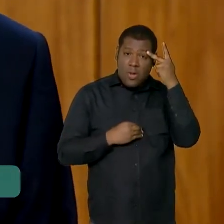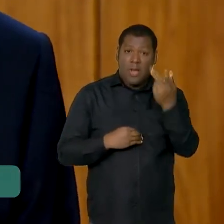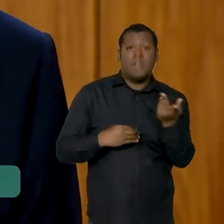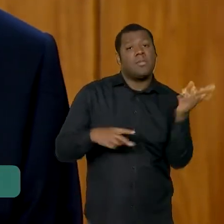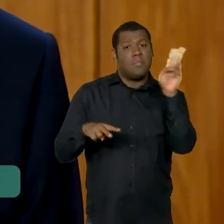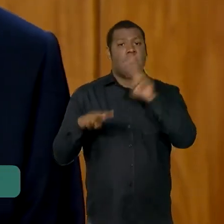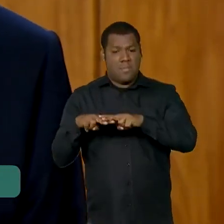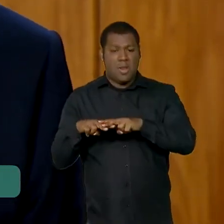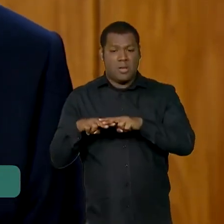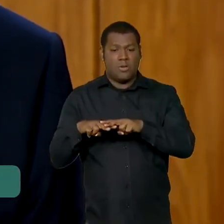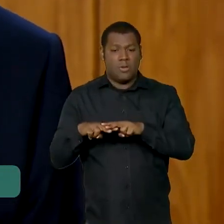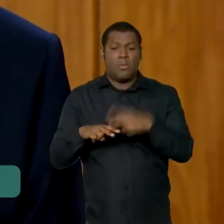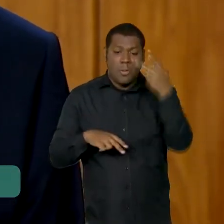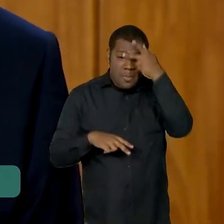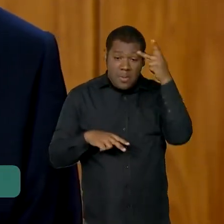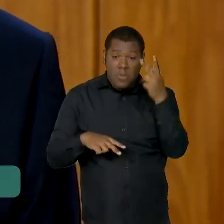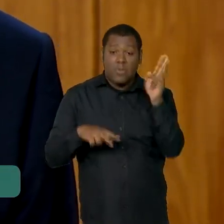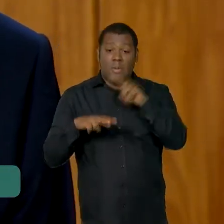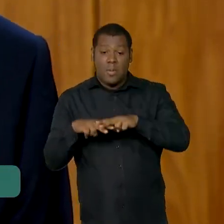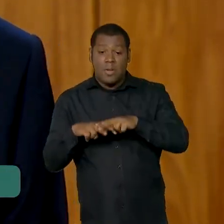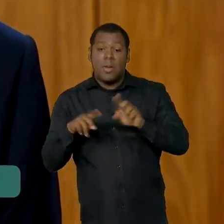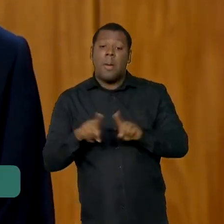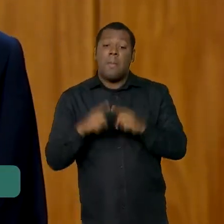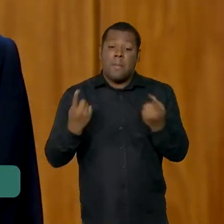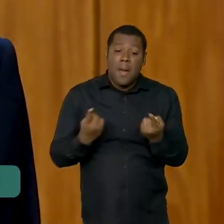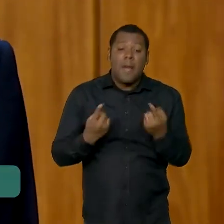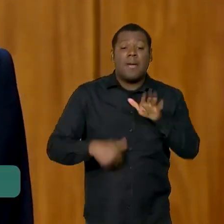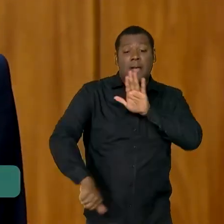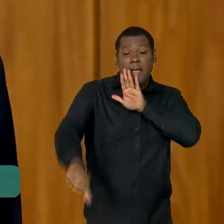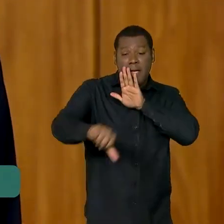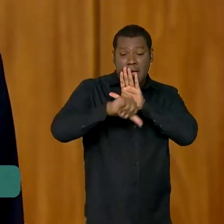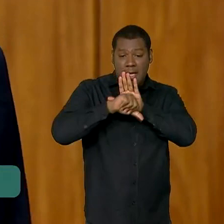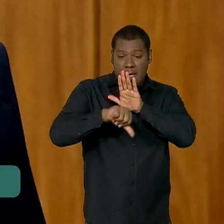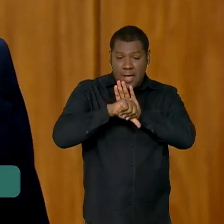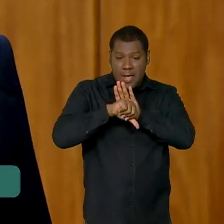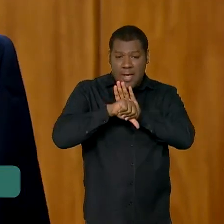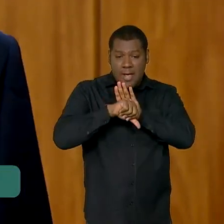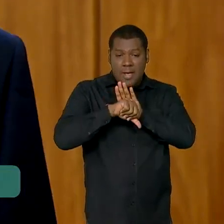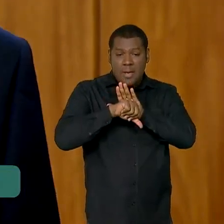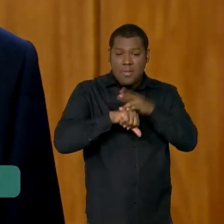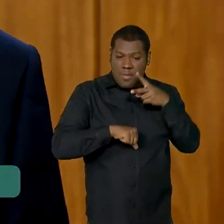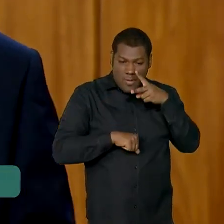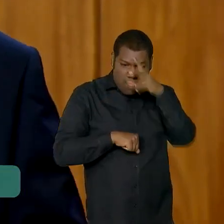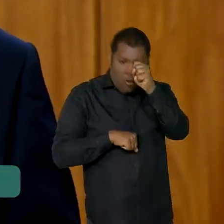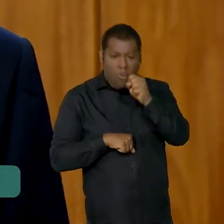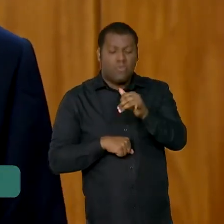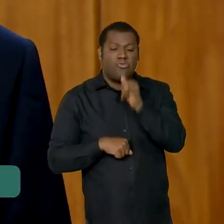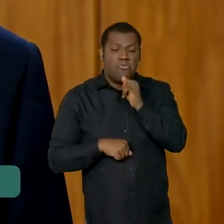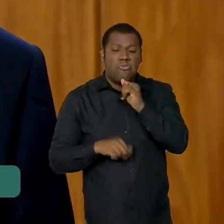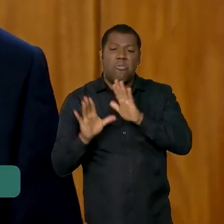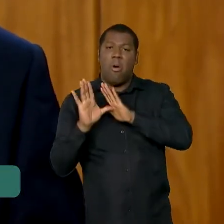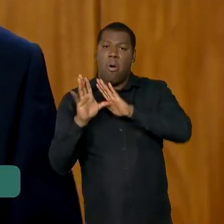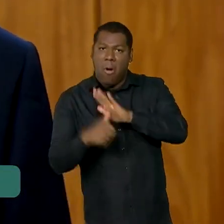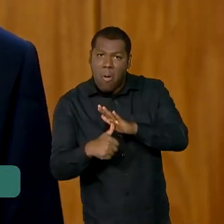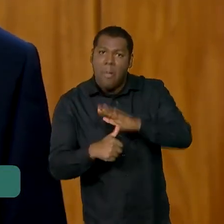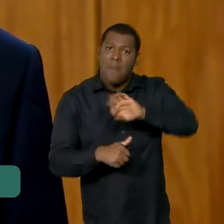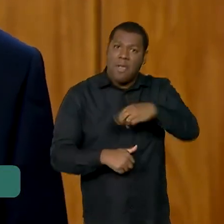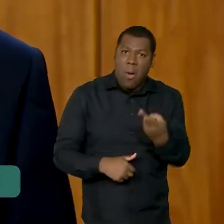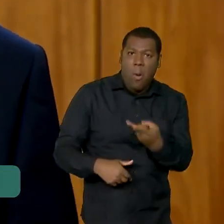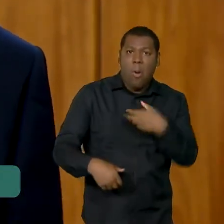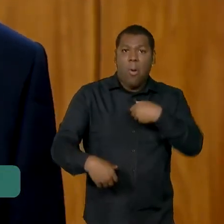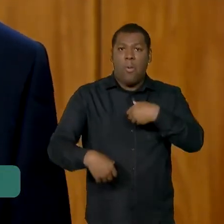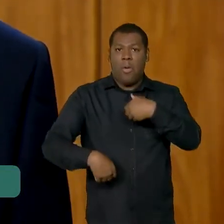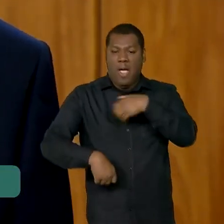regime semiaberto, mas que tenham praticado crime hediondo, incluindo, por exemplo, latrocínio,